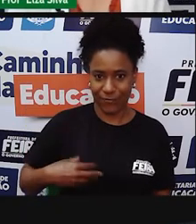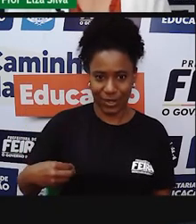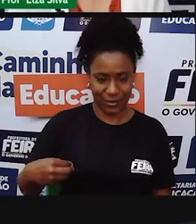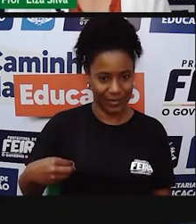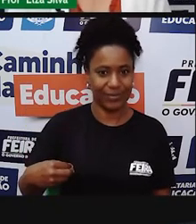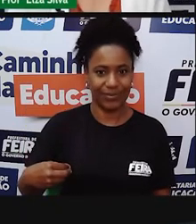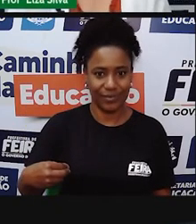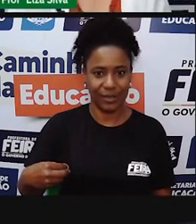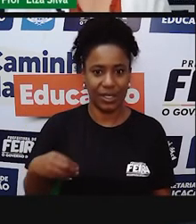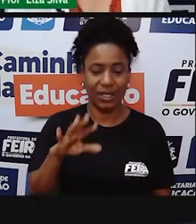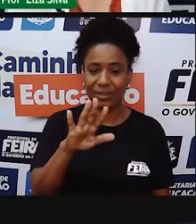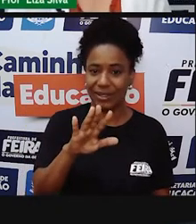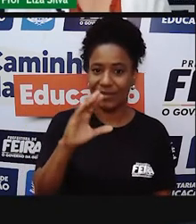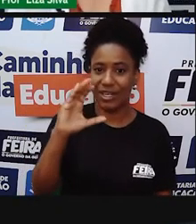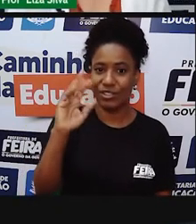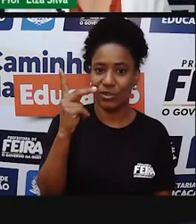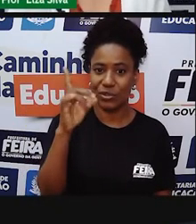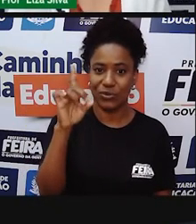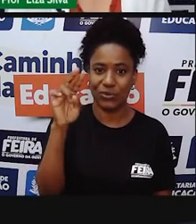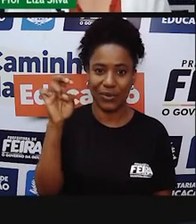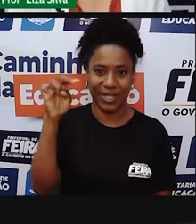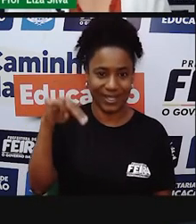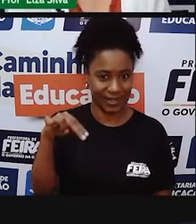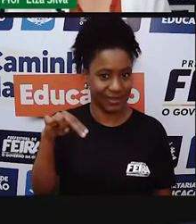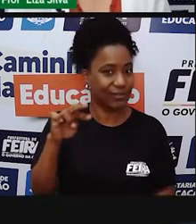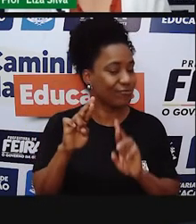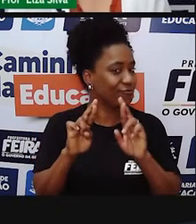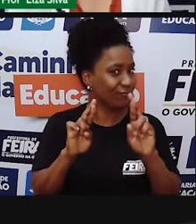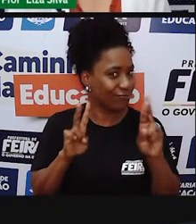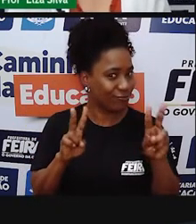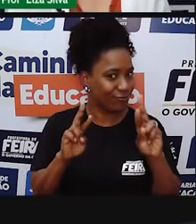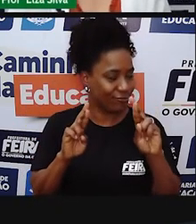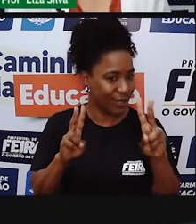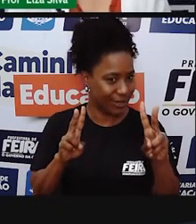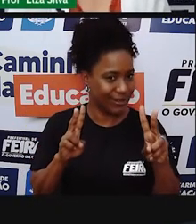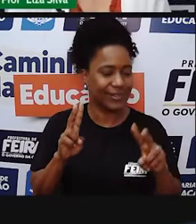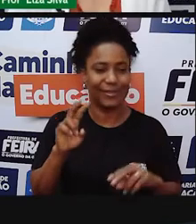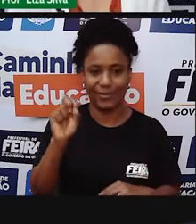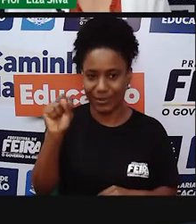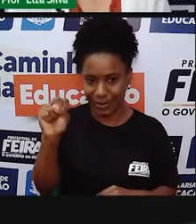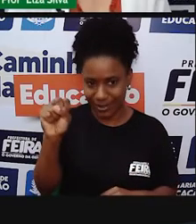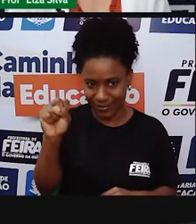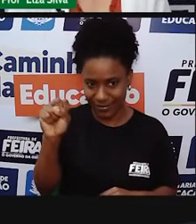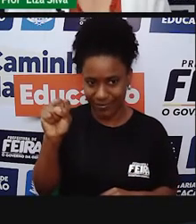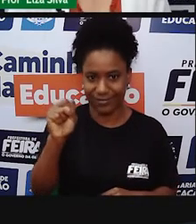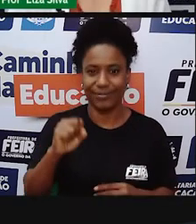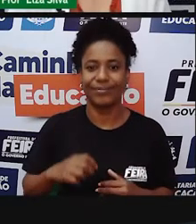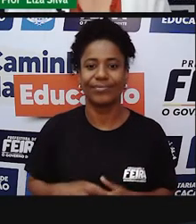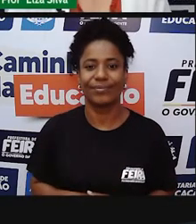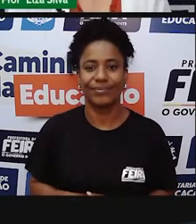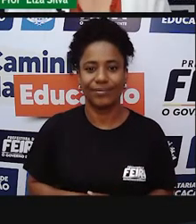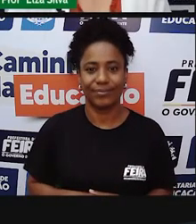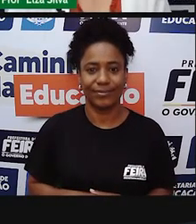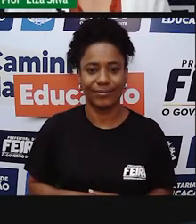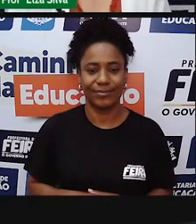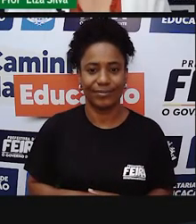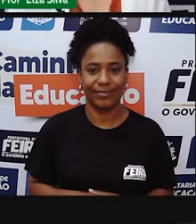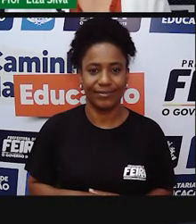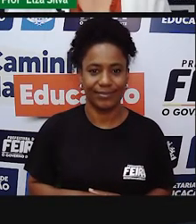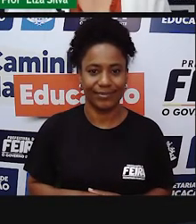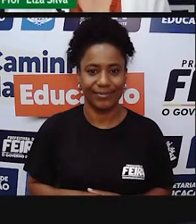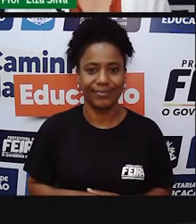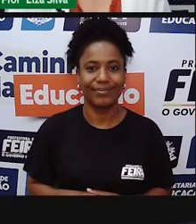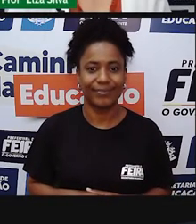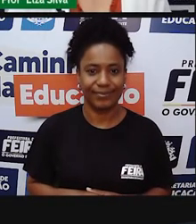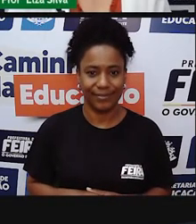né? Um filho, child, e o plural, children. Beleza? Sweet child of mine, Guns N' Roses, né? Ai, minha doce